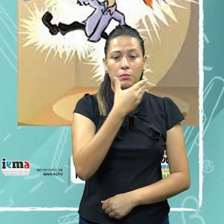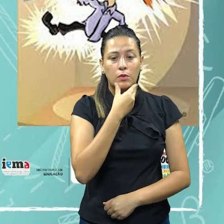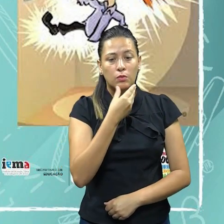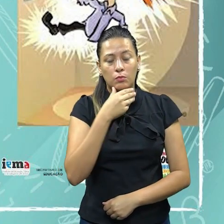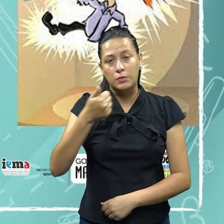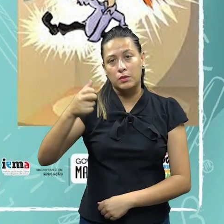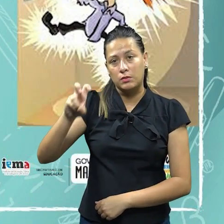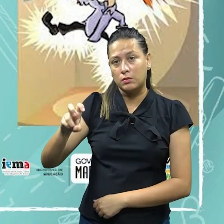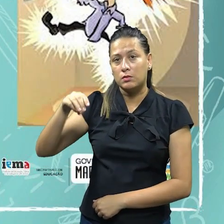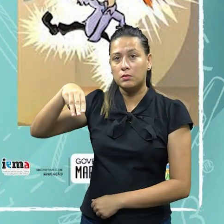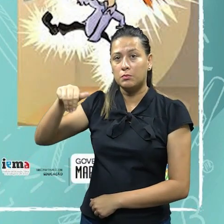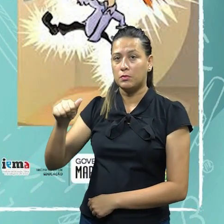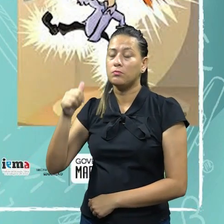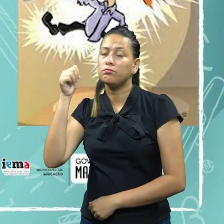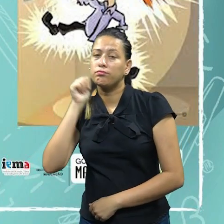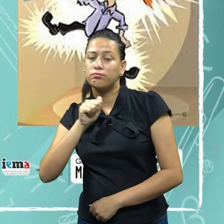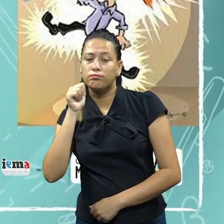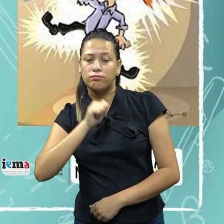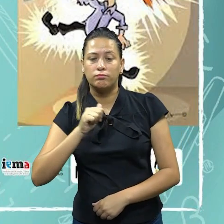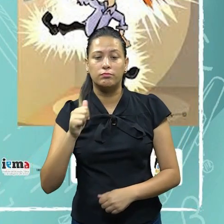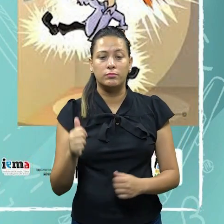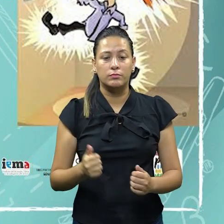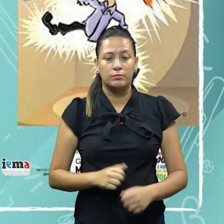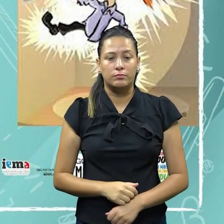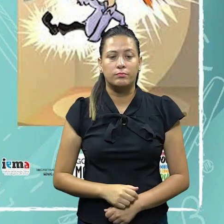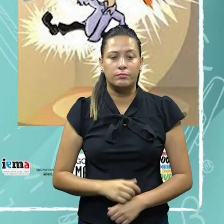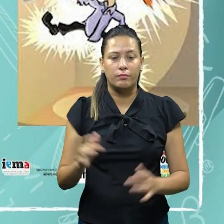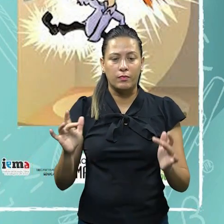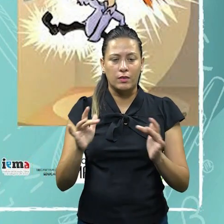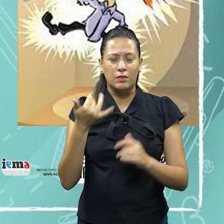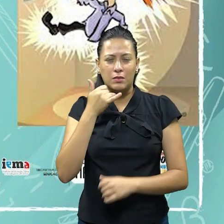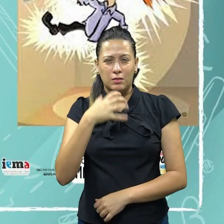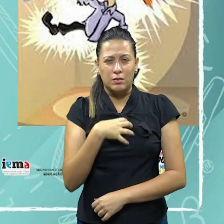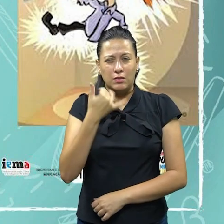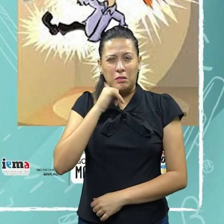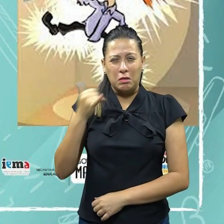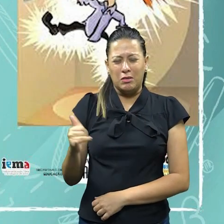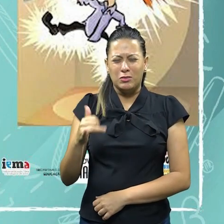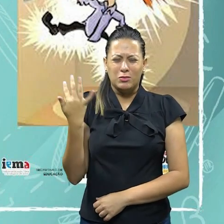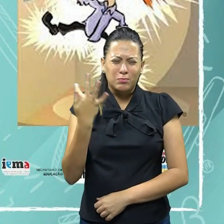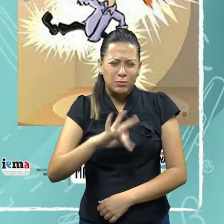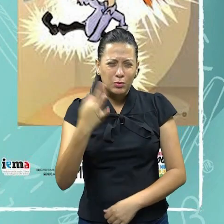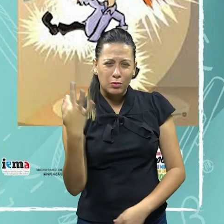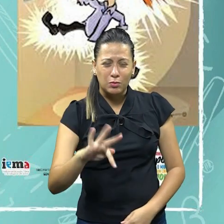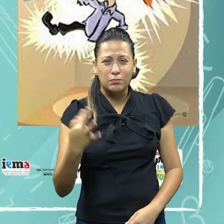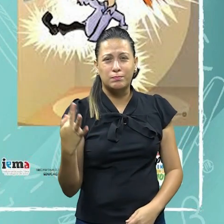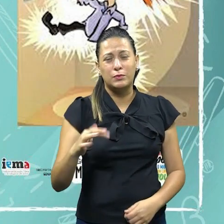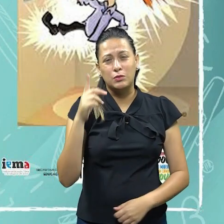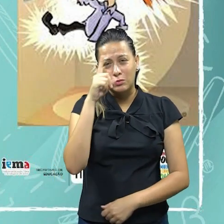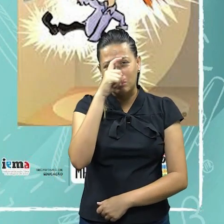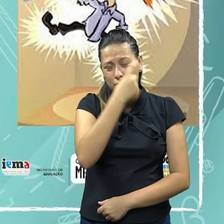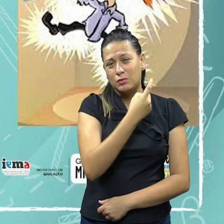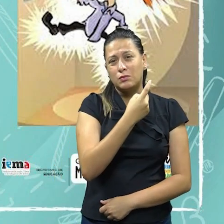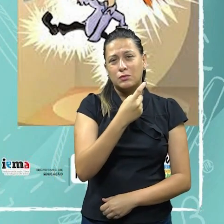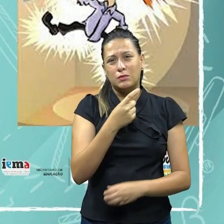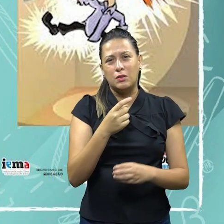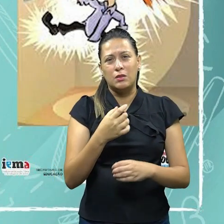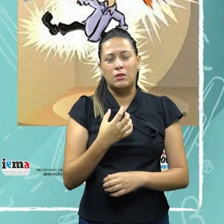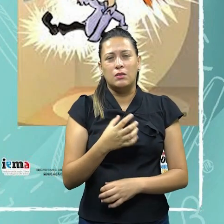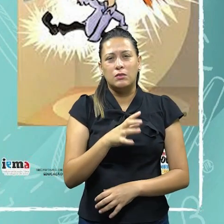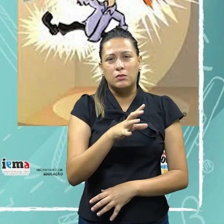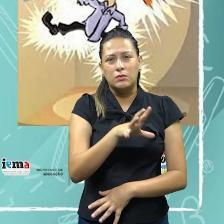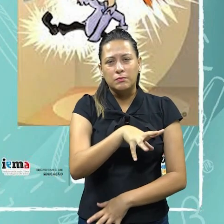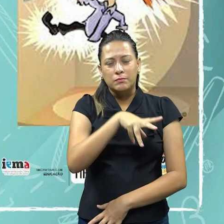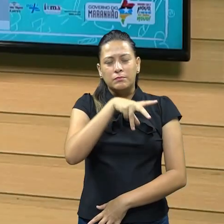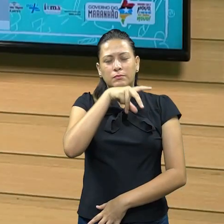e 15 mA para as mulheres, é o choque doloroso com graves contrações musculares e ainda dificuldade de